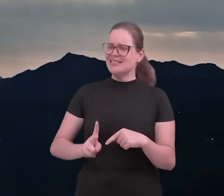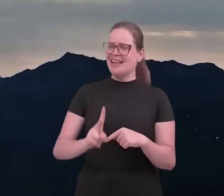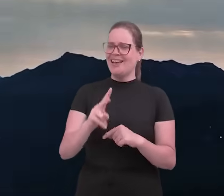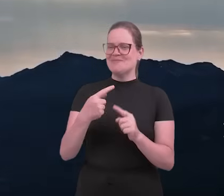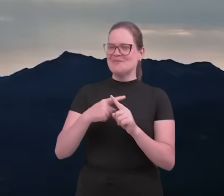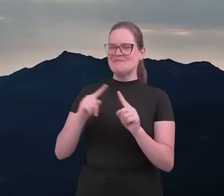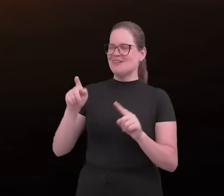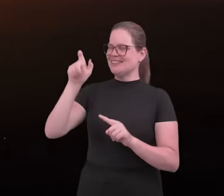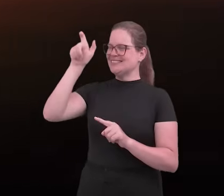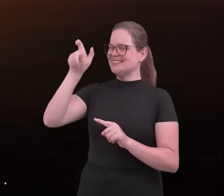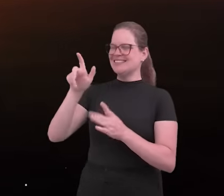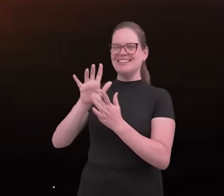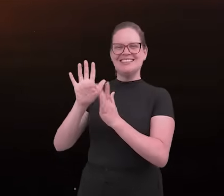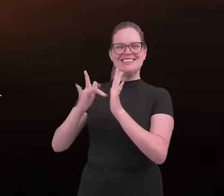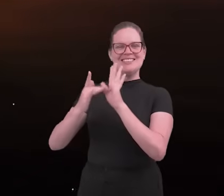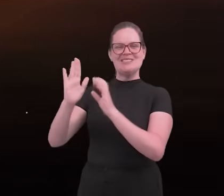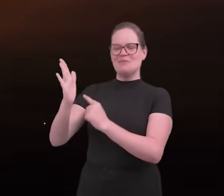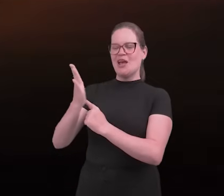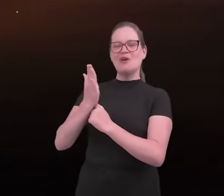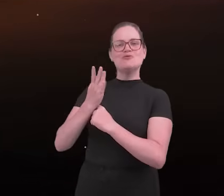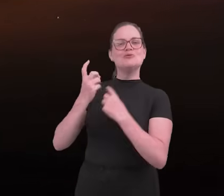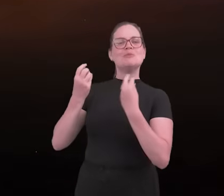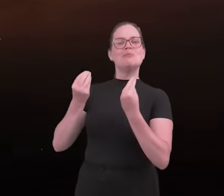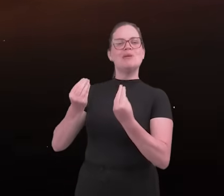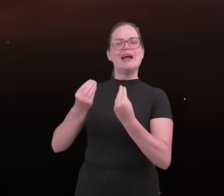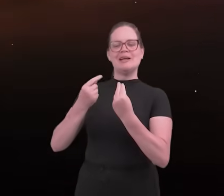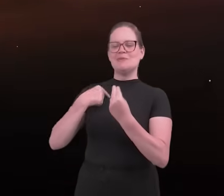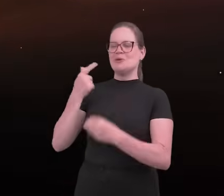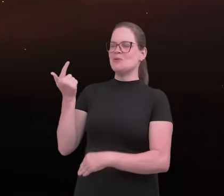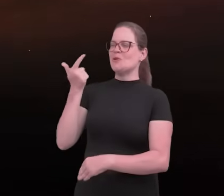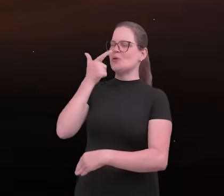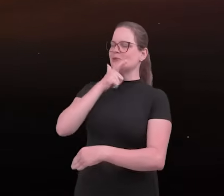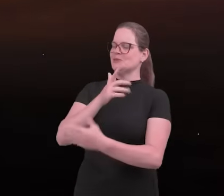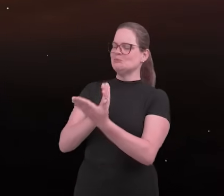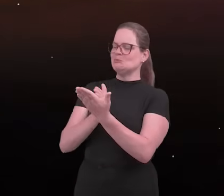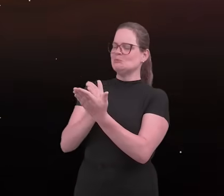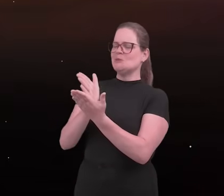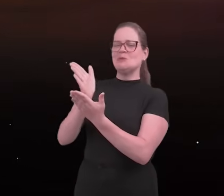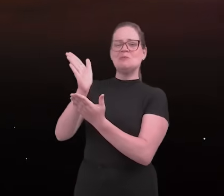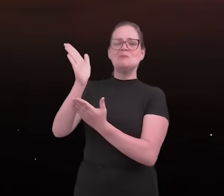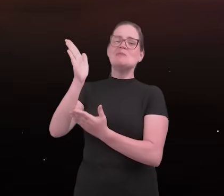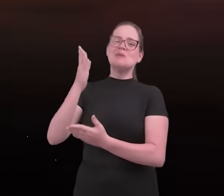conquista da vida real.